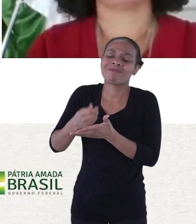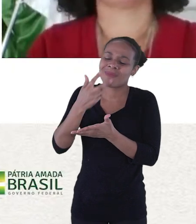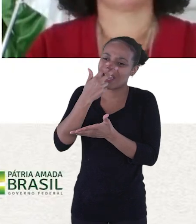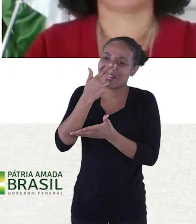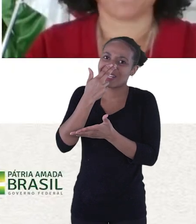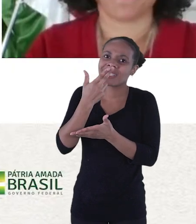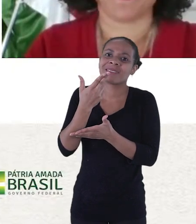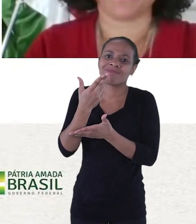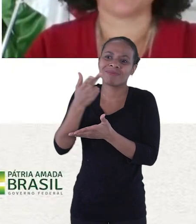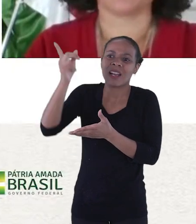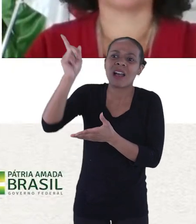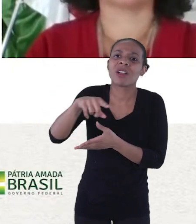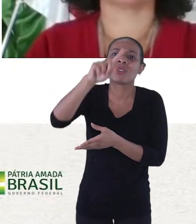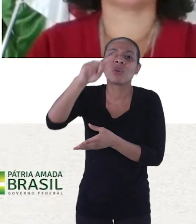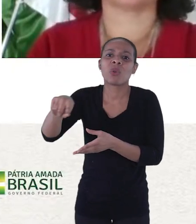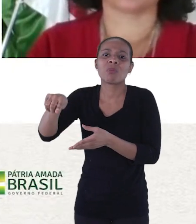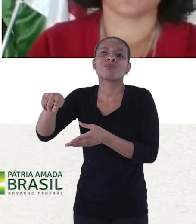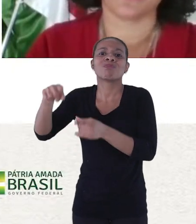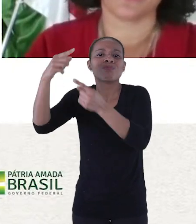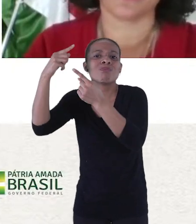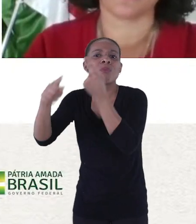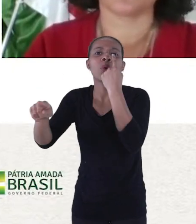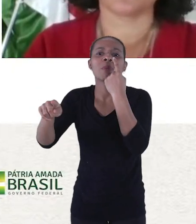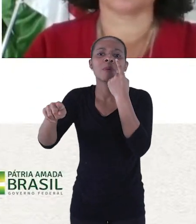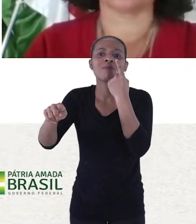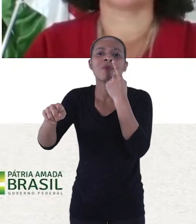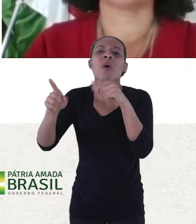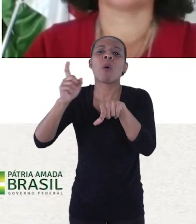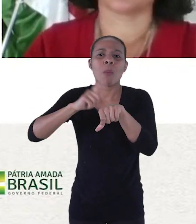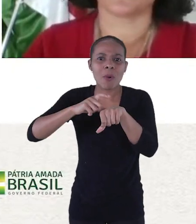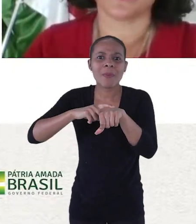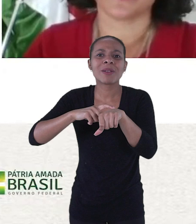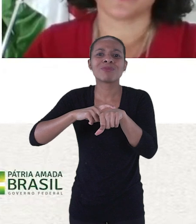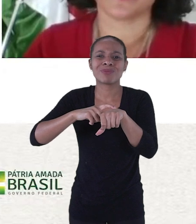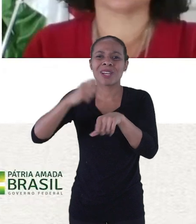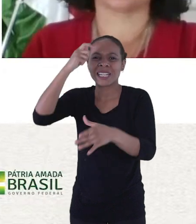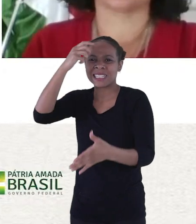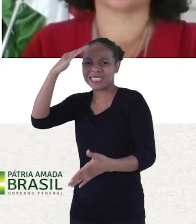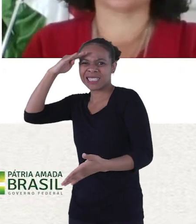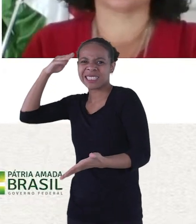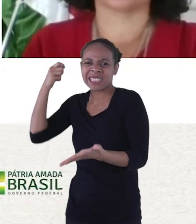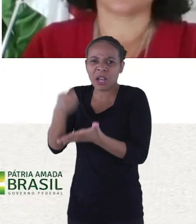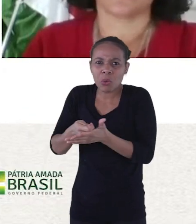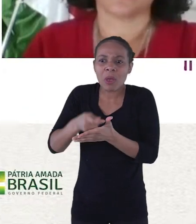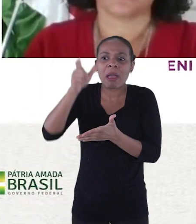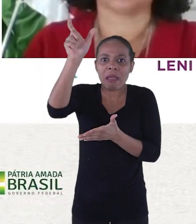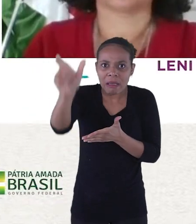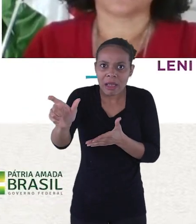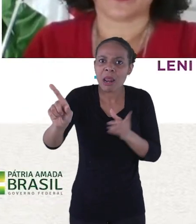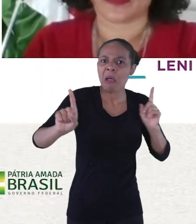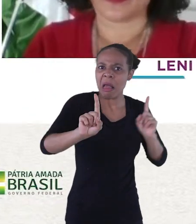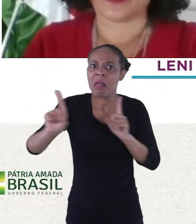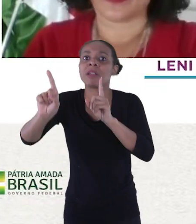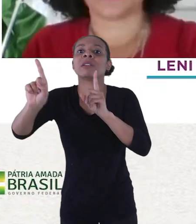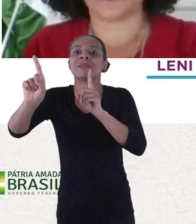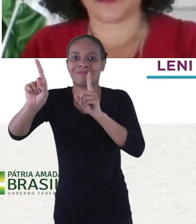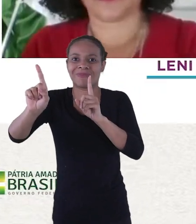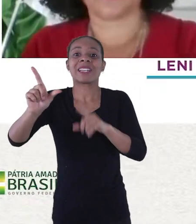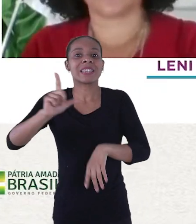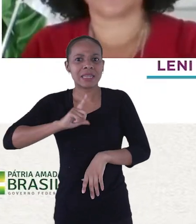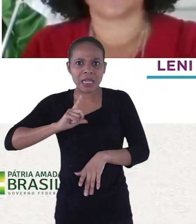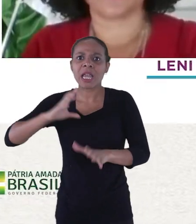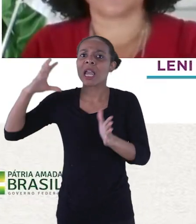Ela foi perseguida pela ditadura militar, há registro sobre isso, da apreensão do livro Quarto de Despejo.